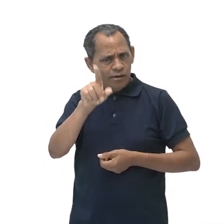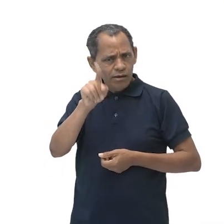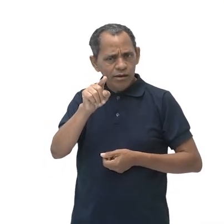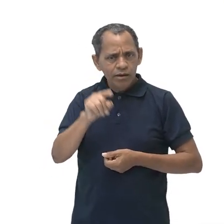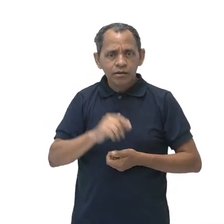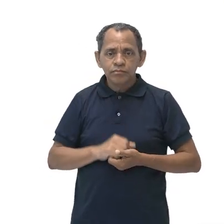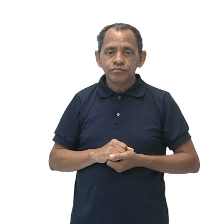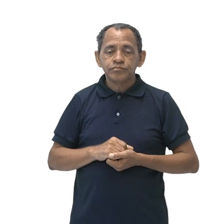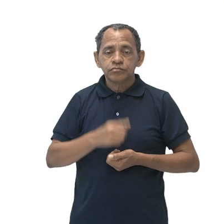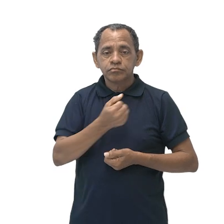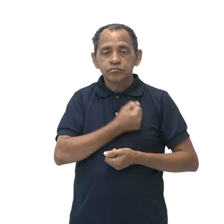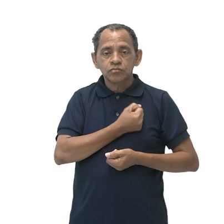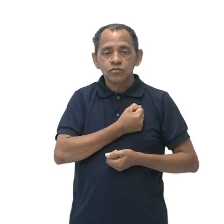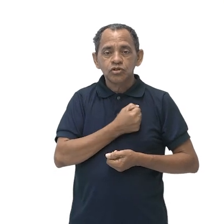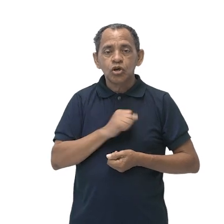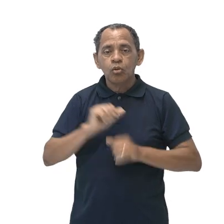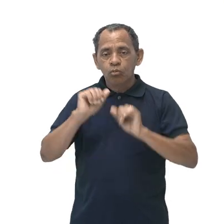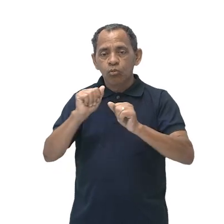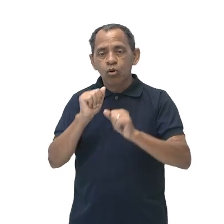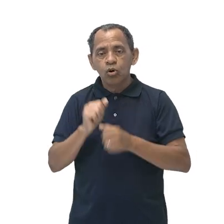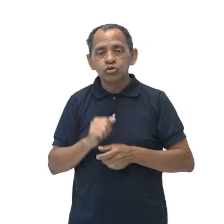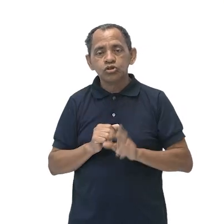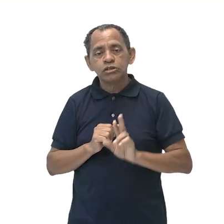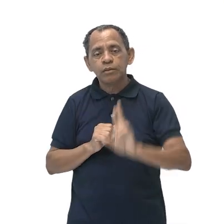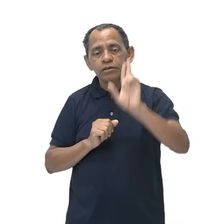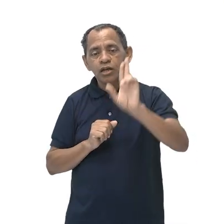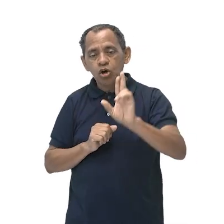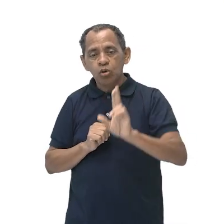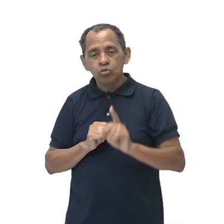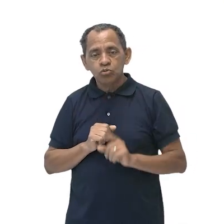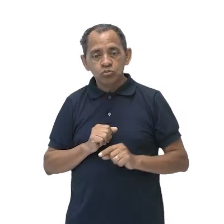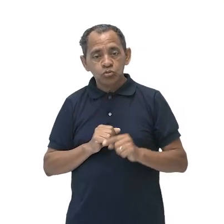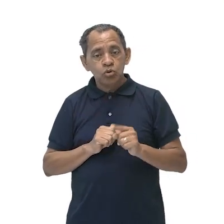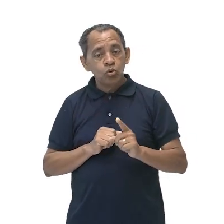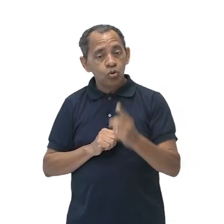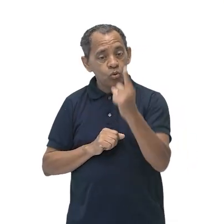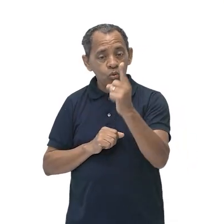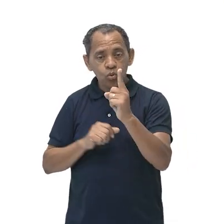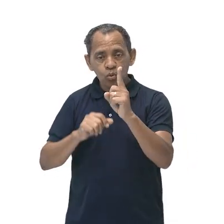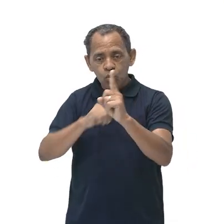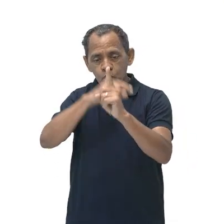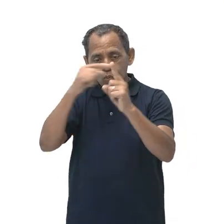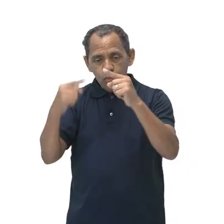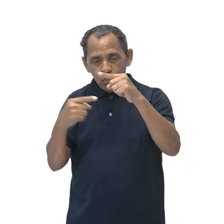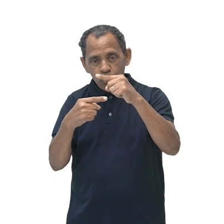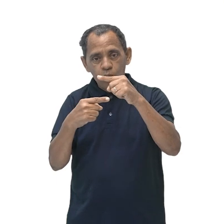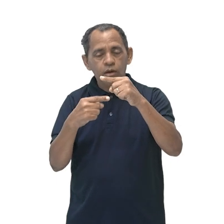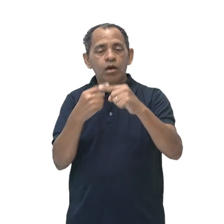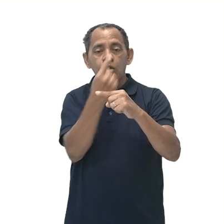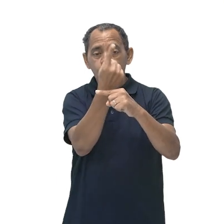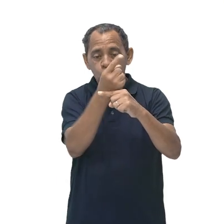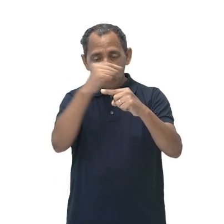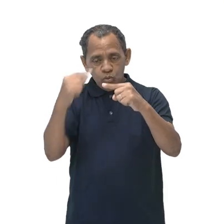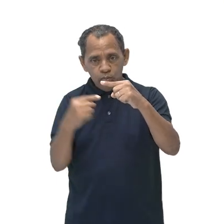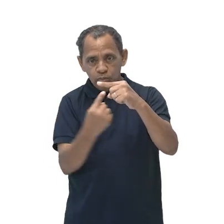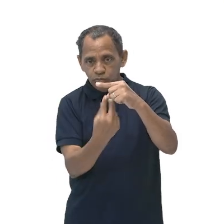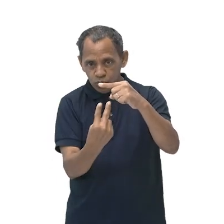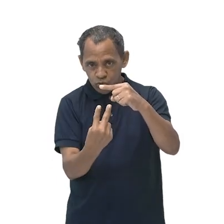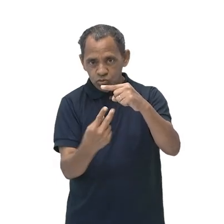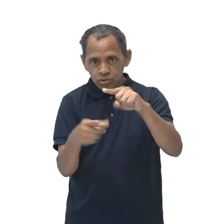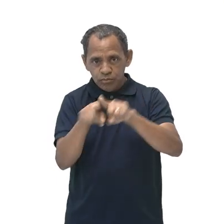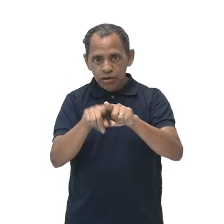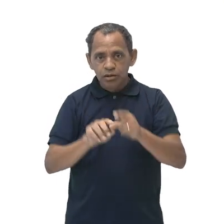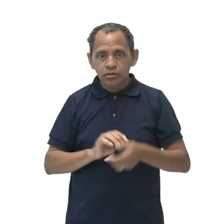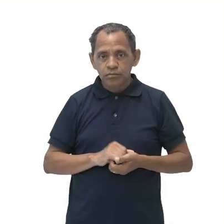meio, beleza? Deixa eu ver um outro número, o 0,25, que seria a metade